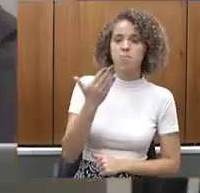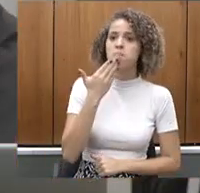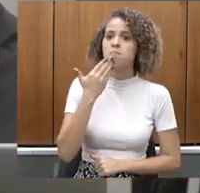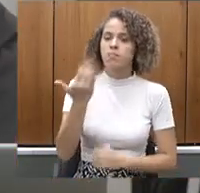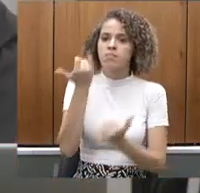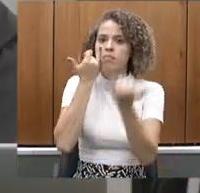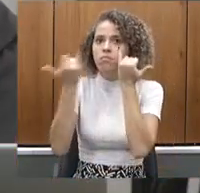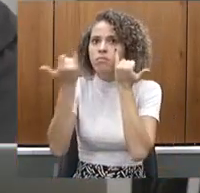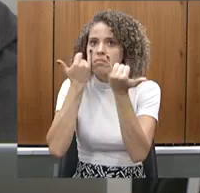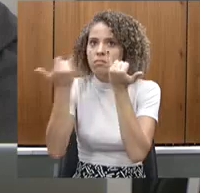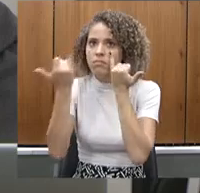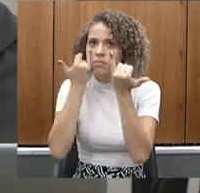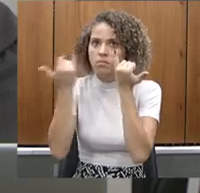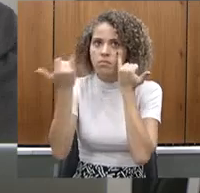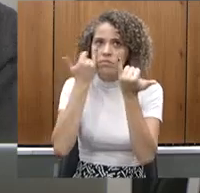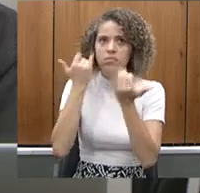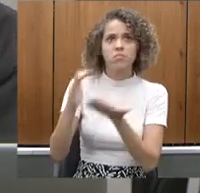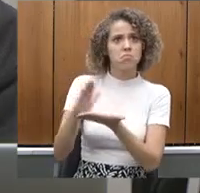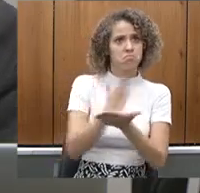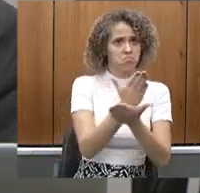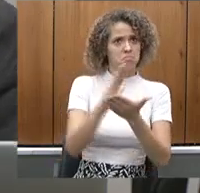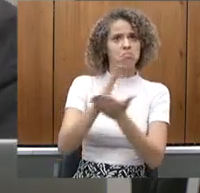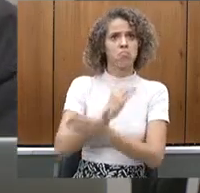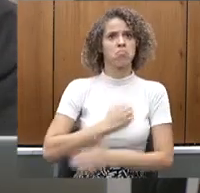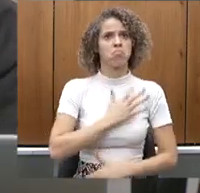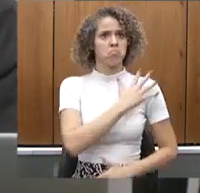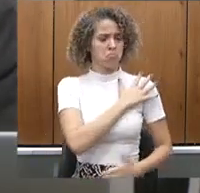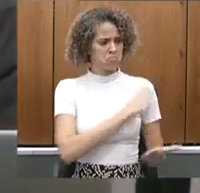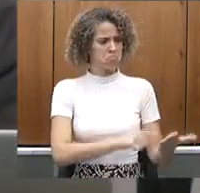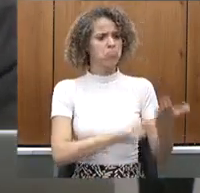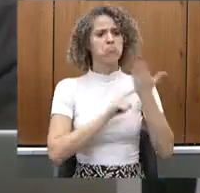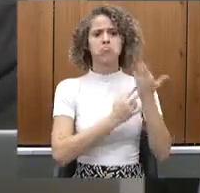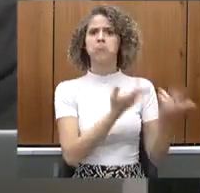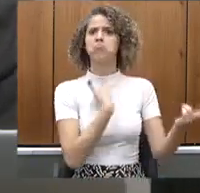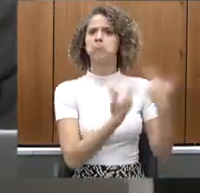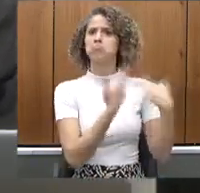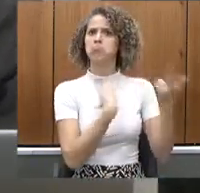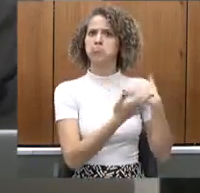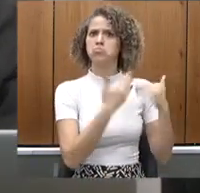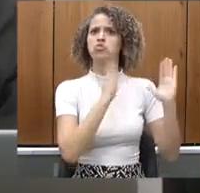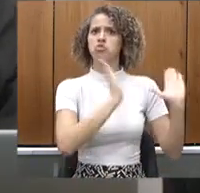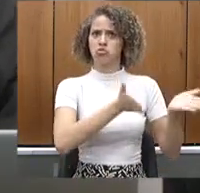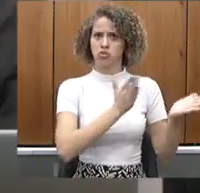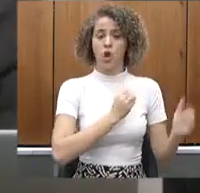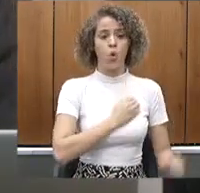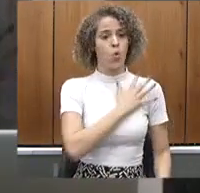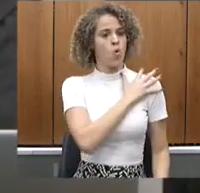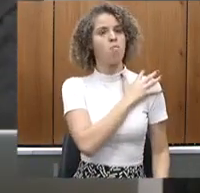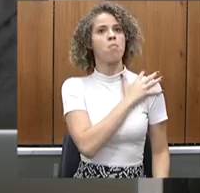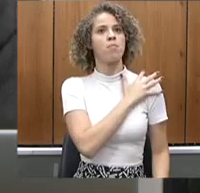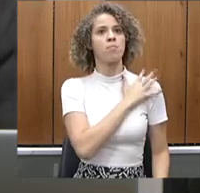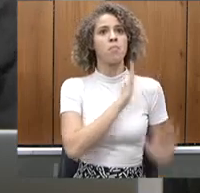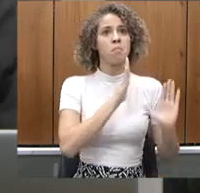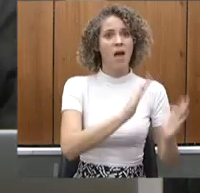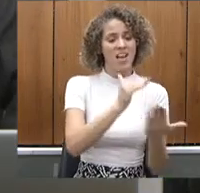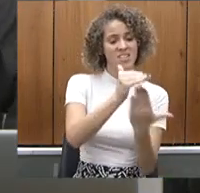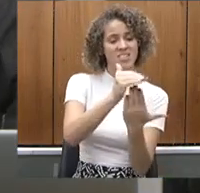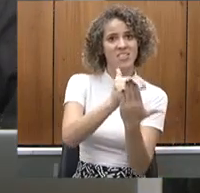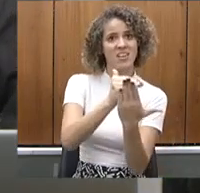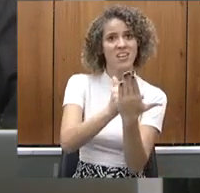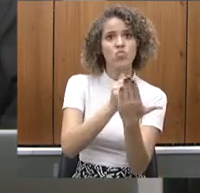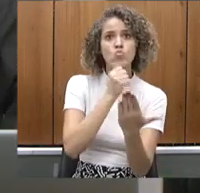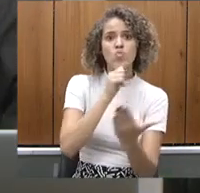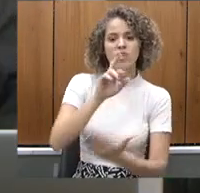informações alguns aqui o próprio Comandante até nos respondeu mas o requerimento não chegou